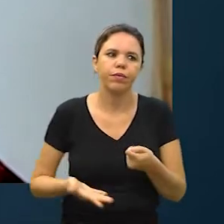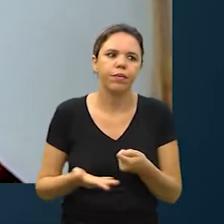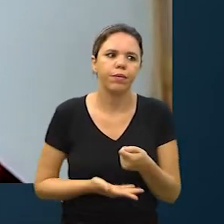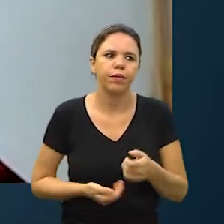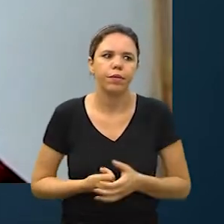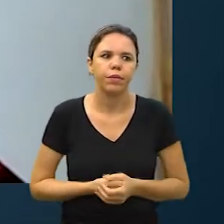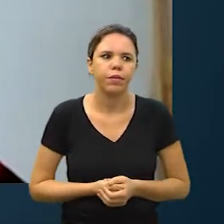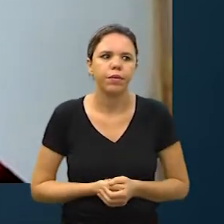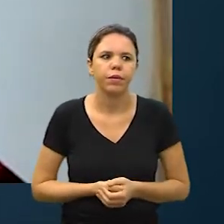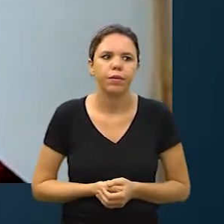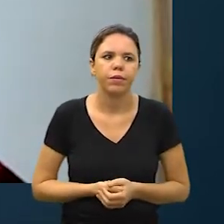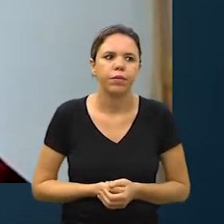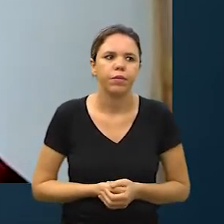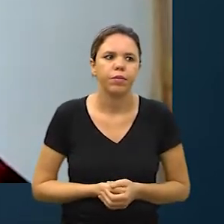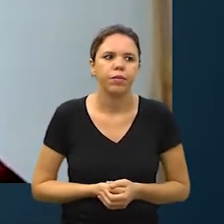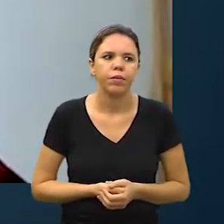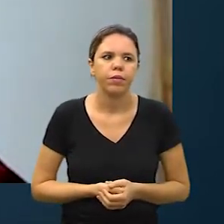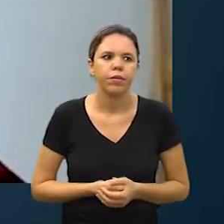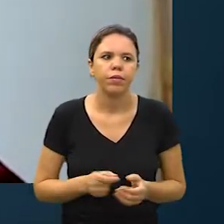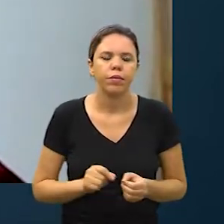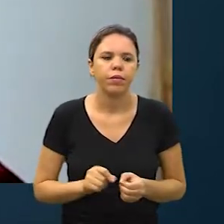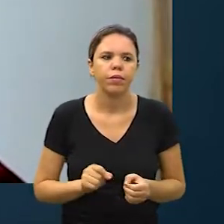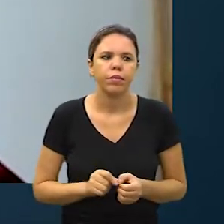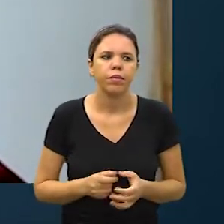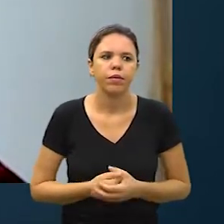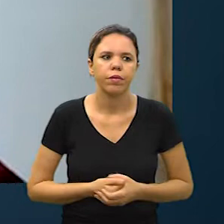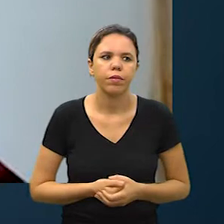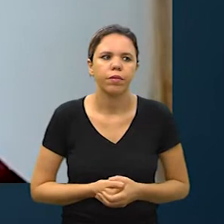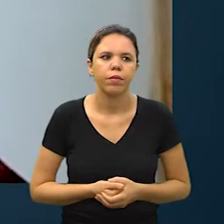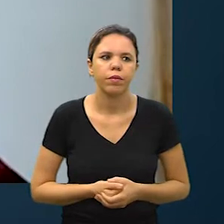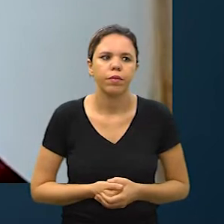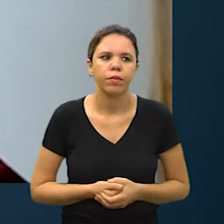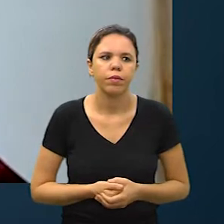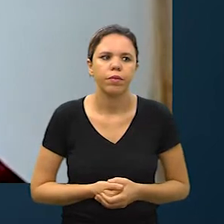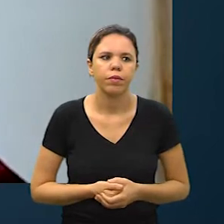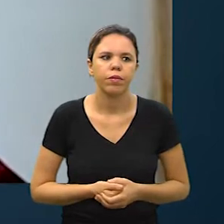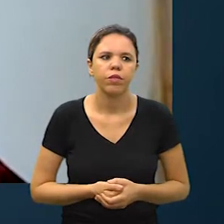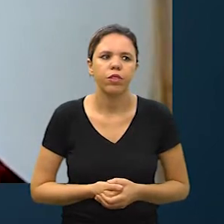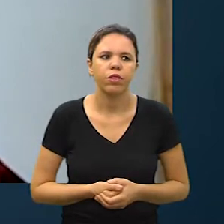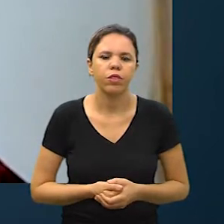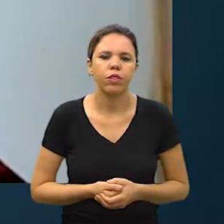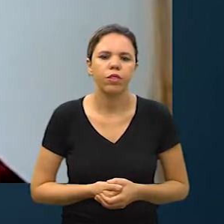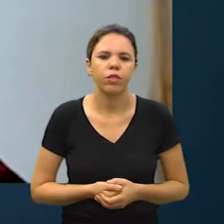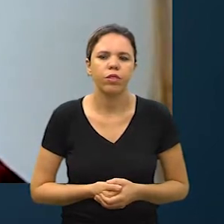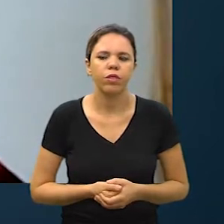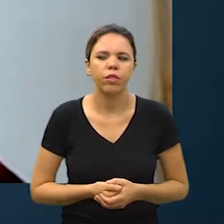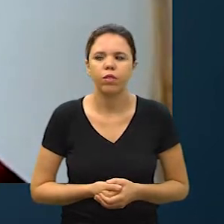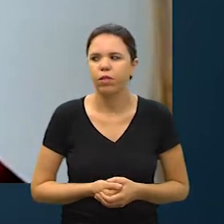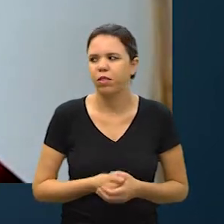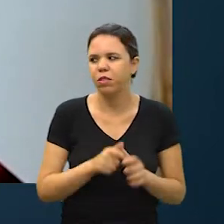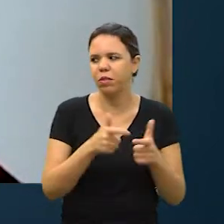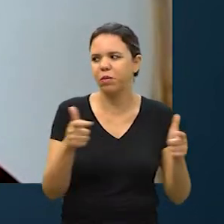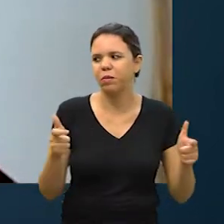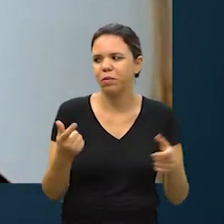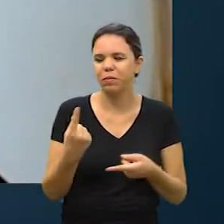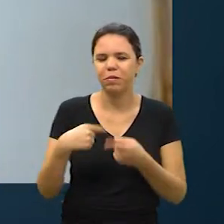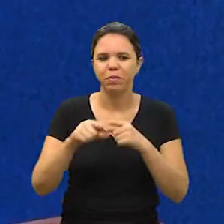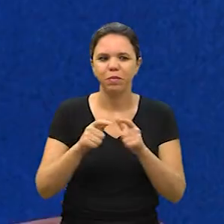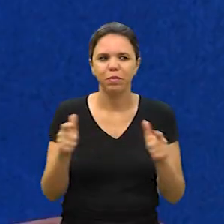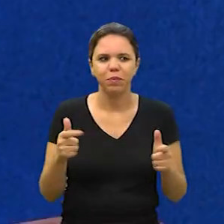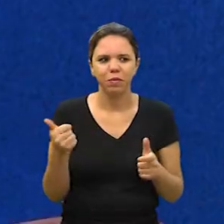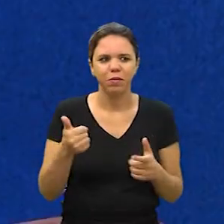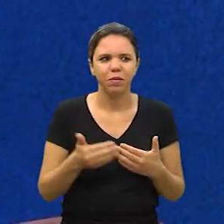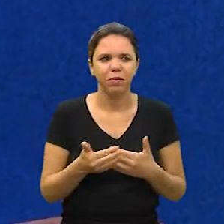base para fazer para fazer para você expandir, né.